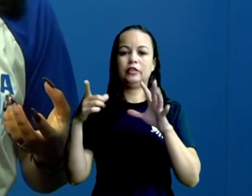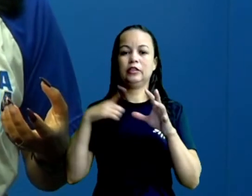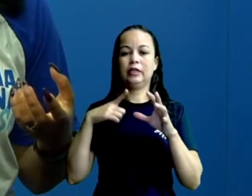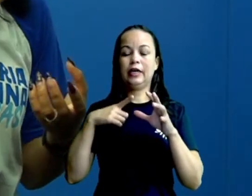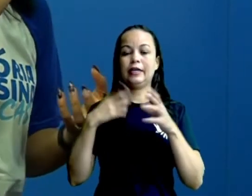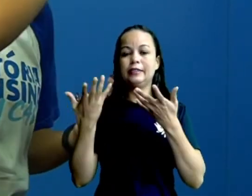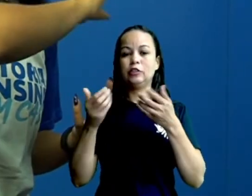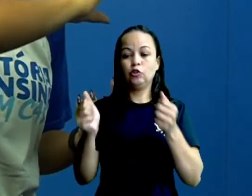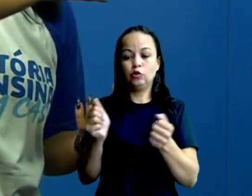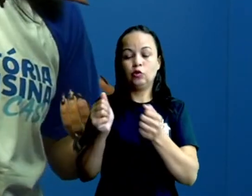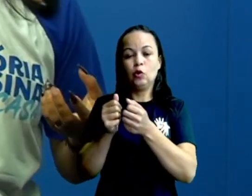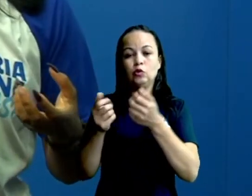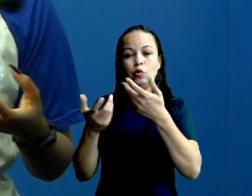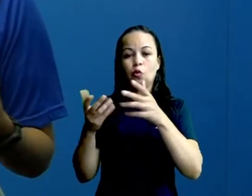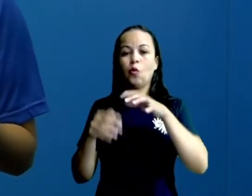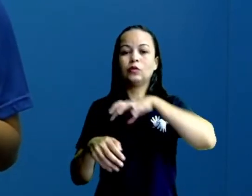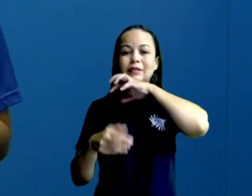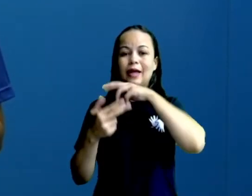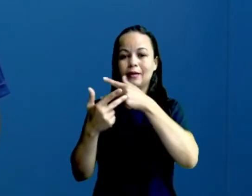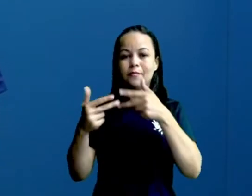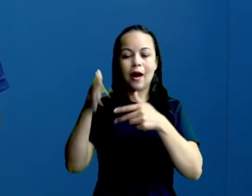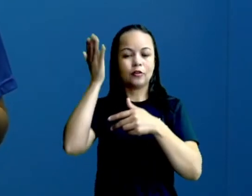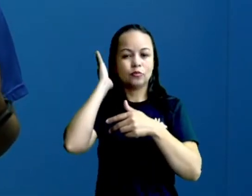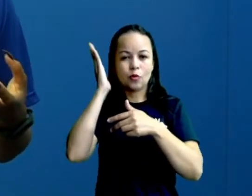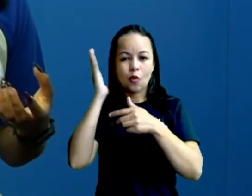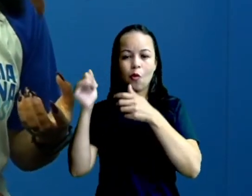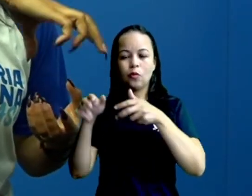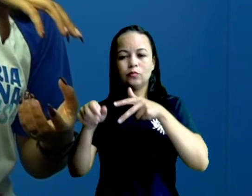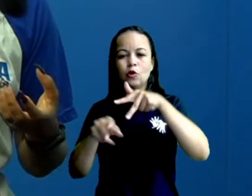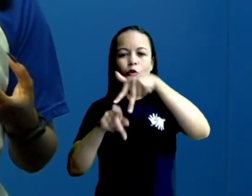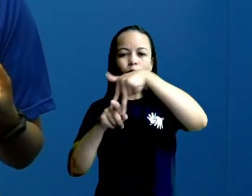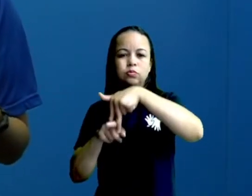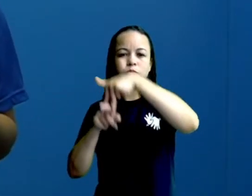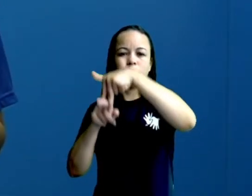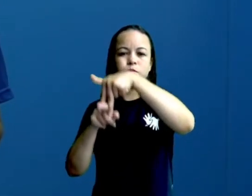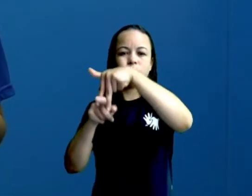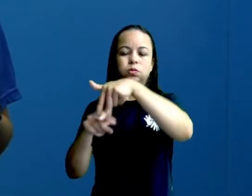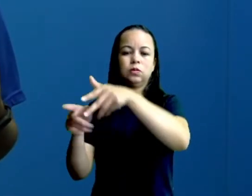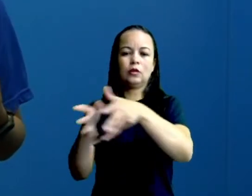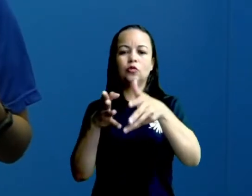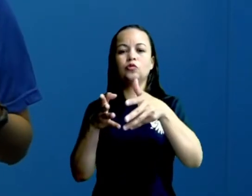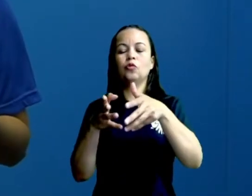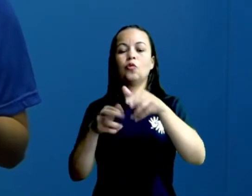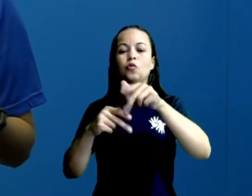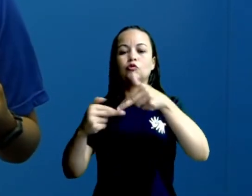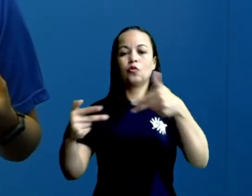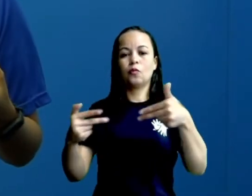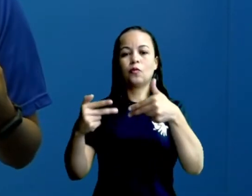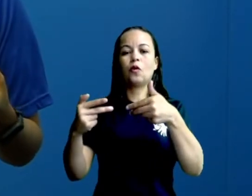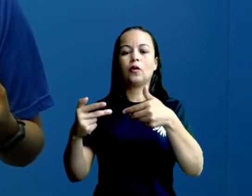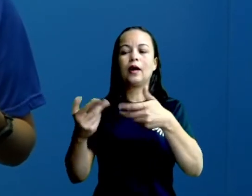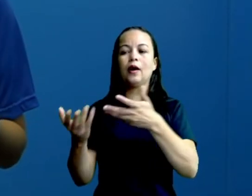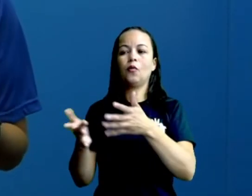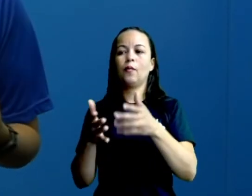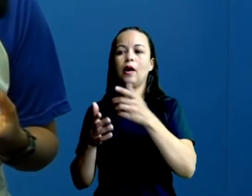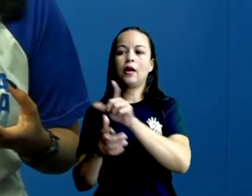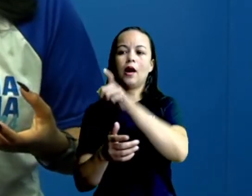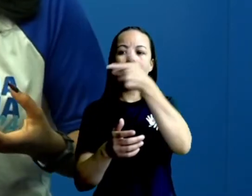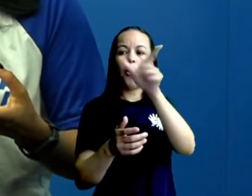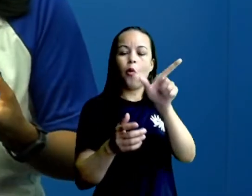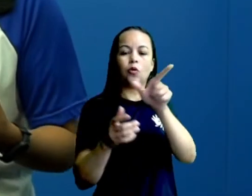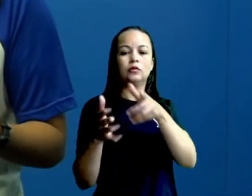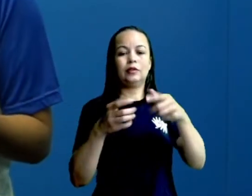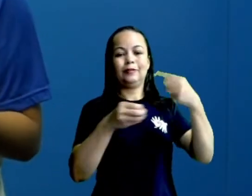e de burros, né, transportavam essas mercadorias de um local para outro, fazendo assim esse tipo de comércio entre